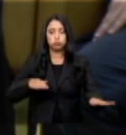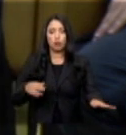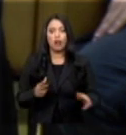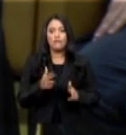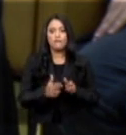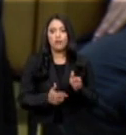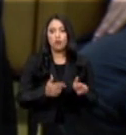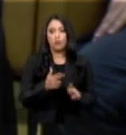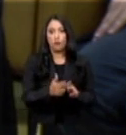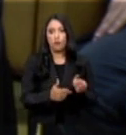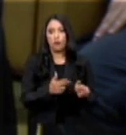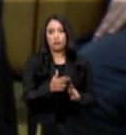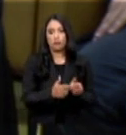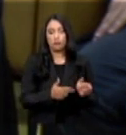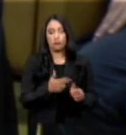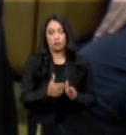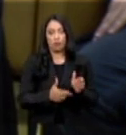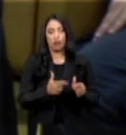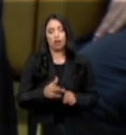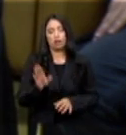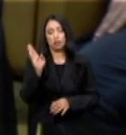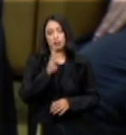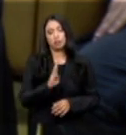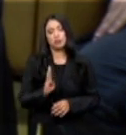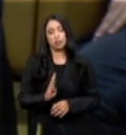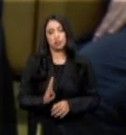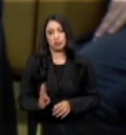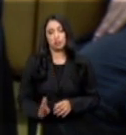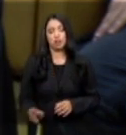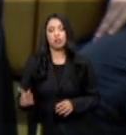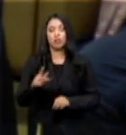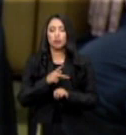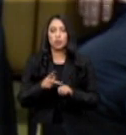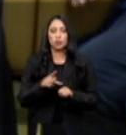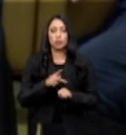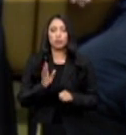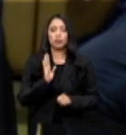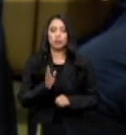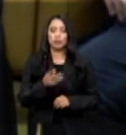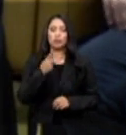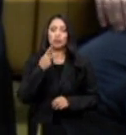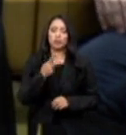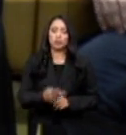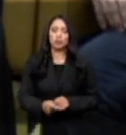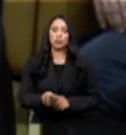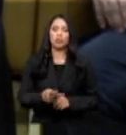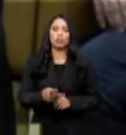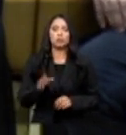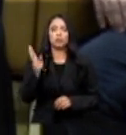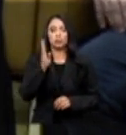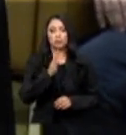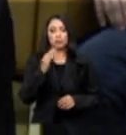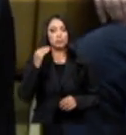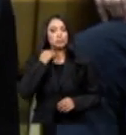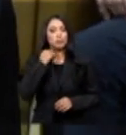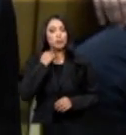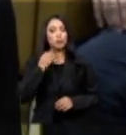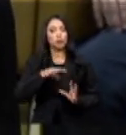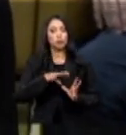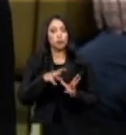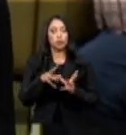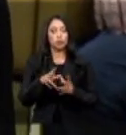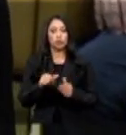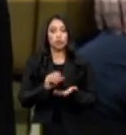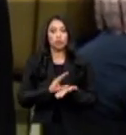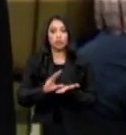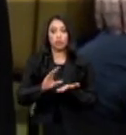de investimento em infraestrutura no país, tanto alertado pelo Banco Mundial. Para além disso, investimentos na